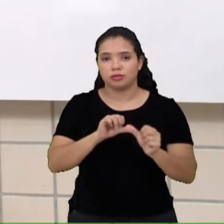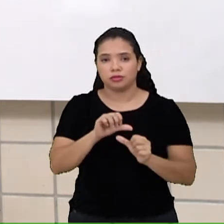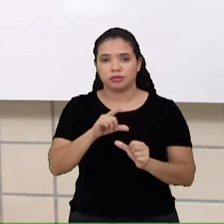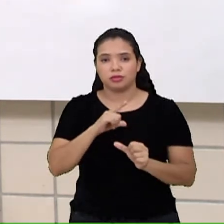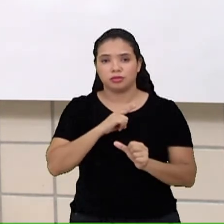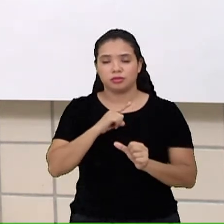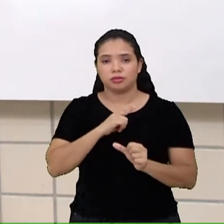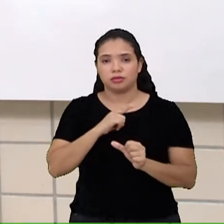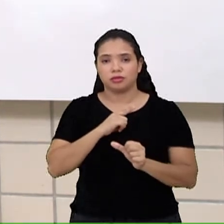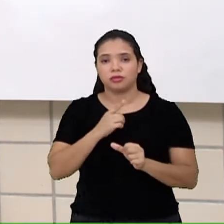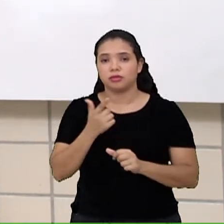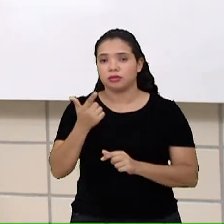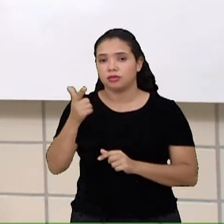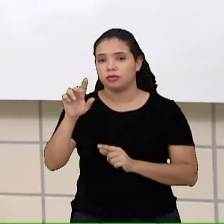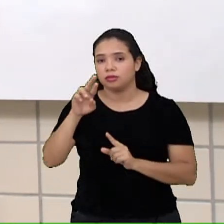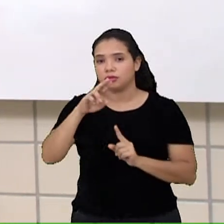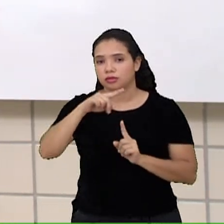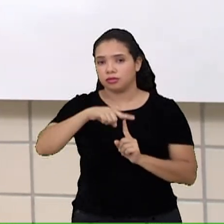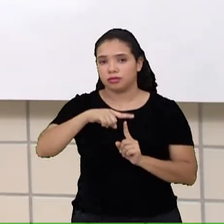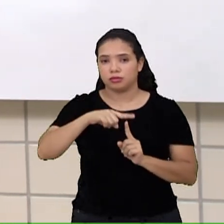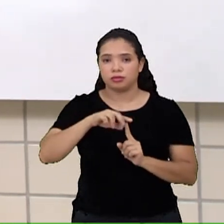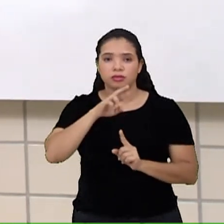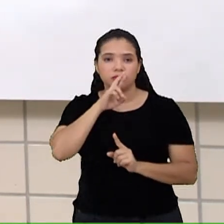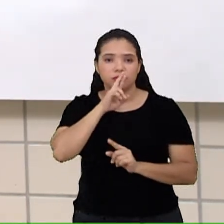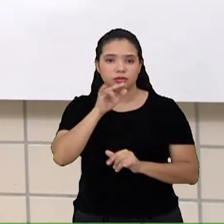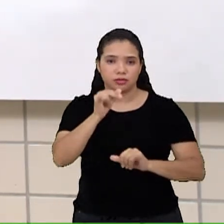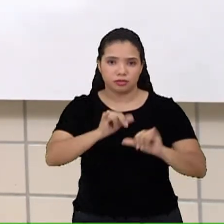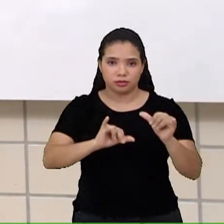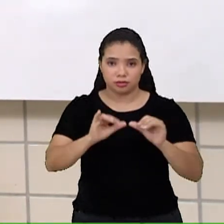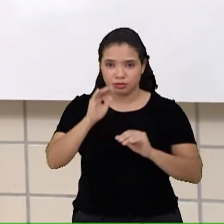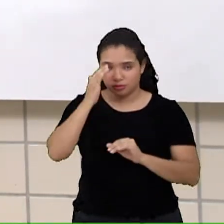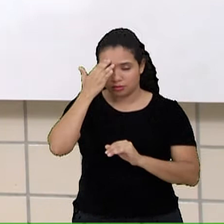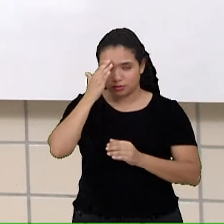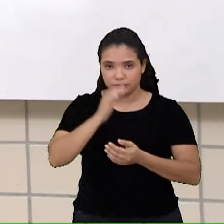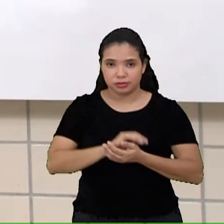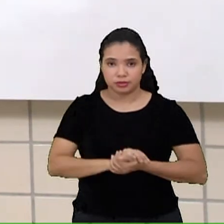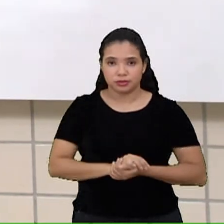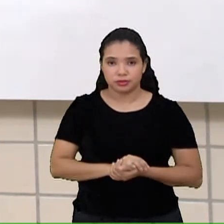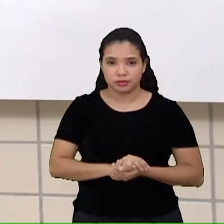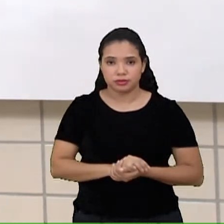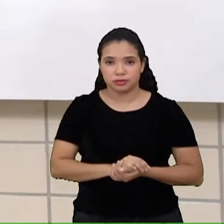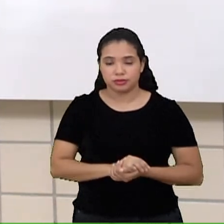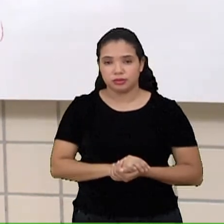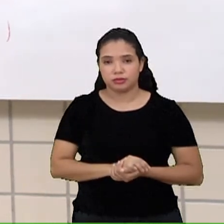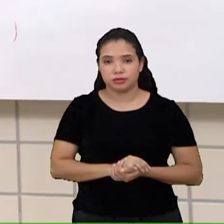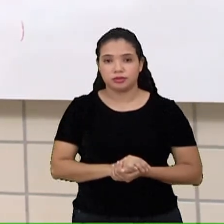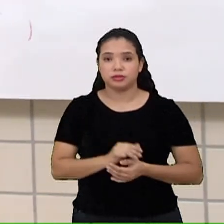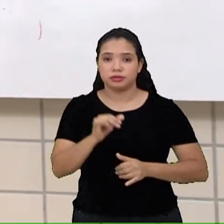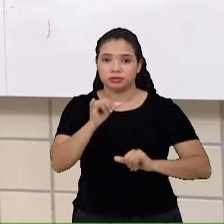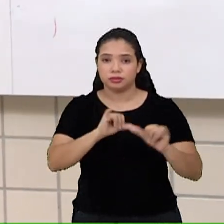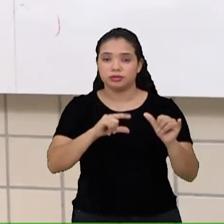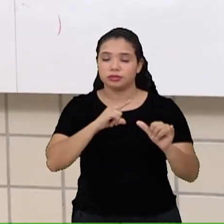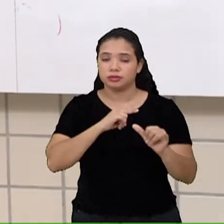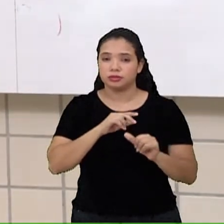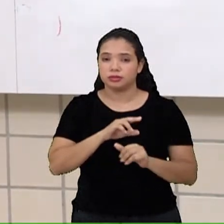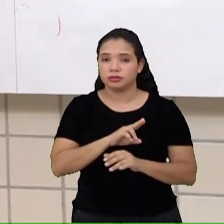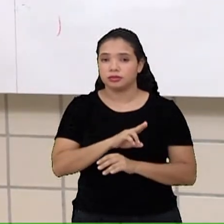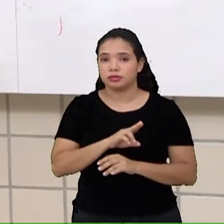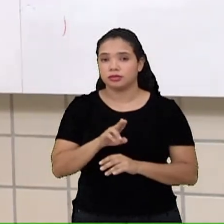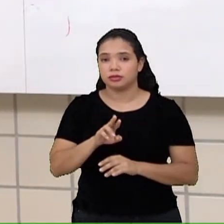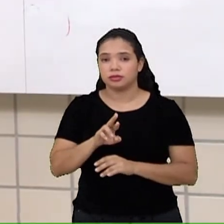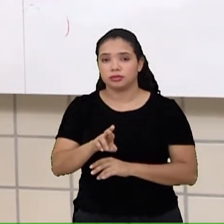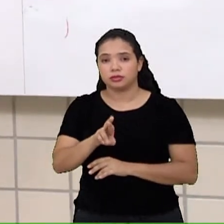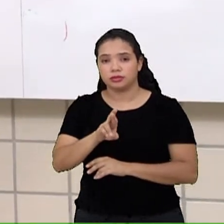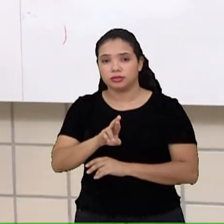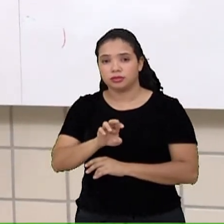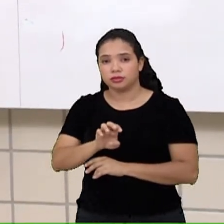em outro tipo de reação química, entendeu? Na reação química a gente tem o que nós chamamos de